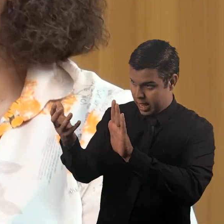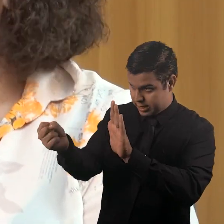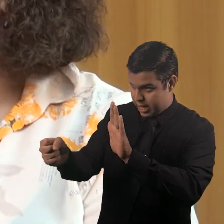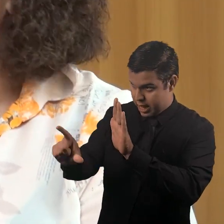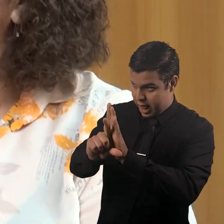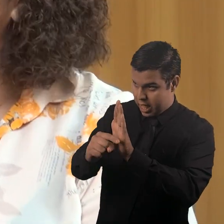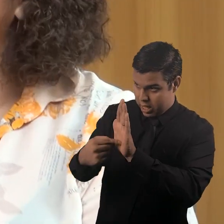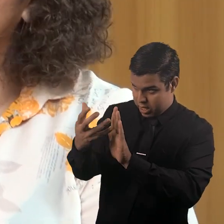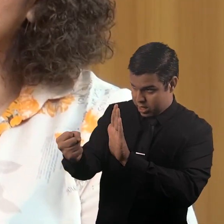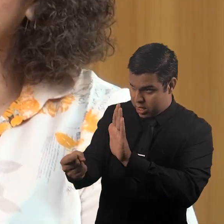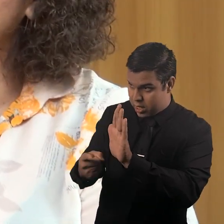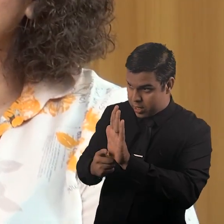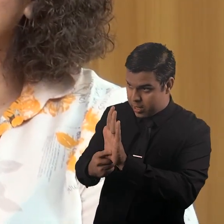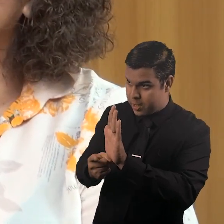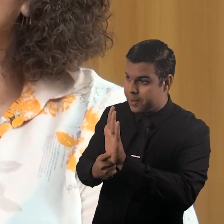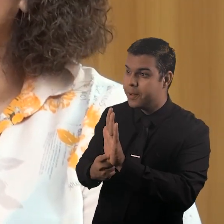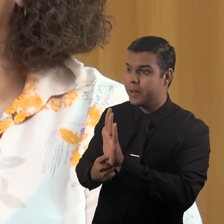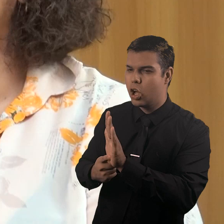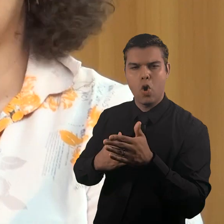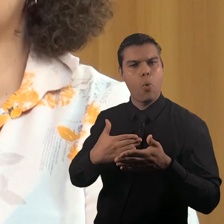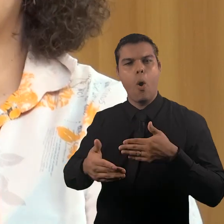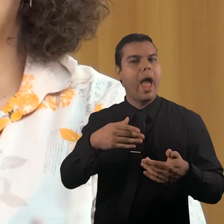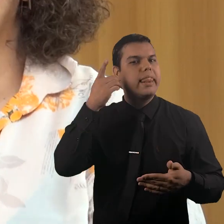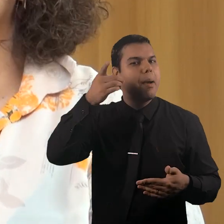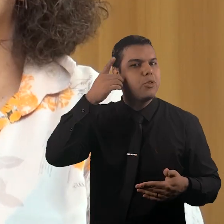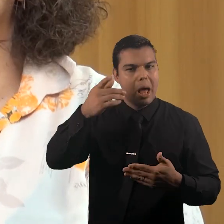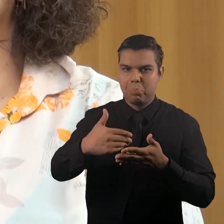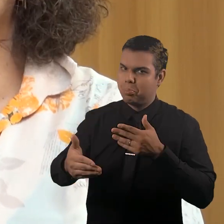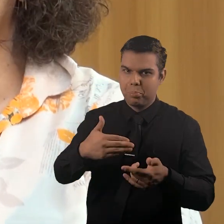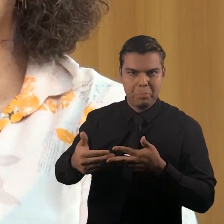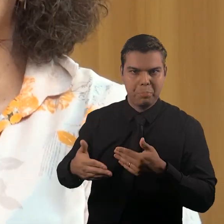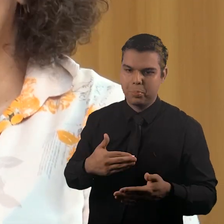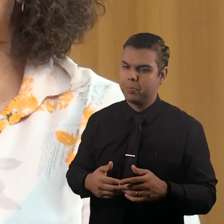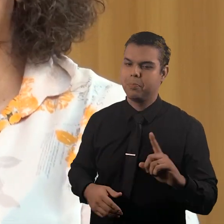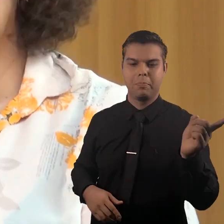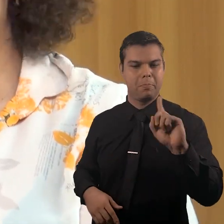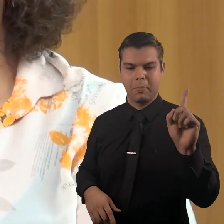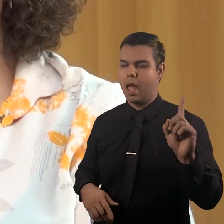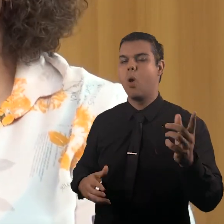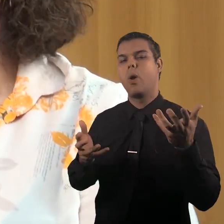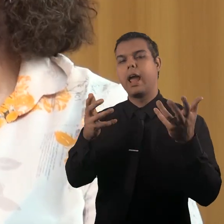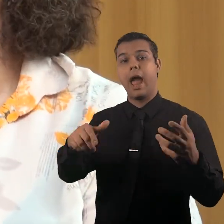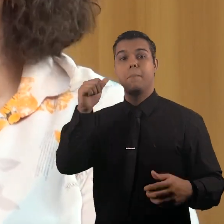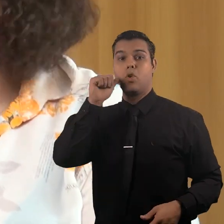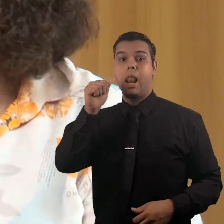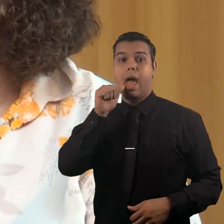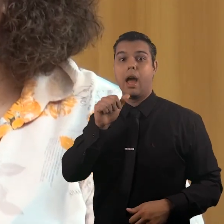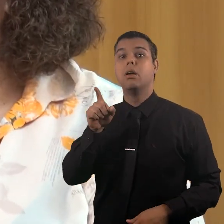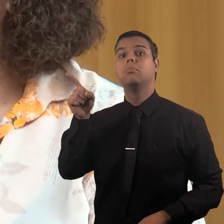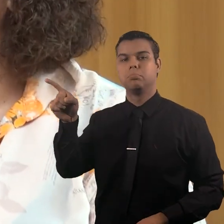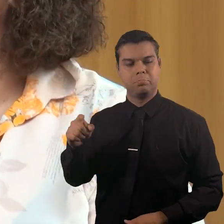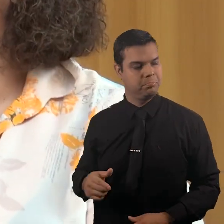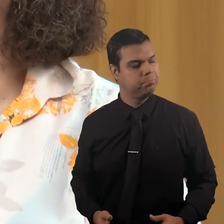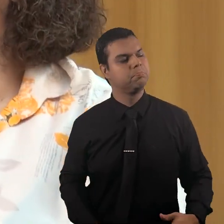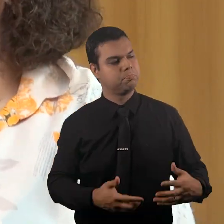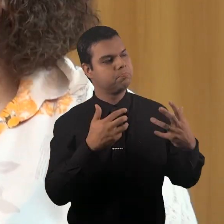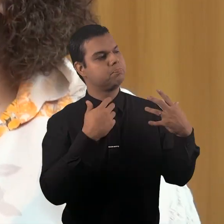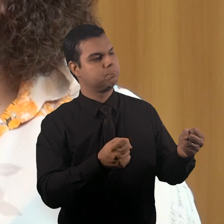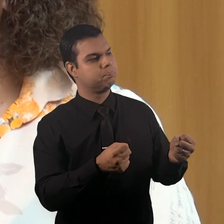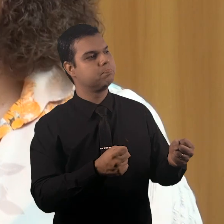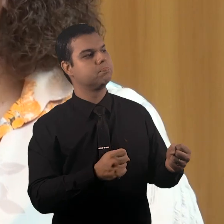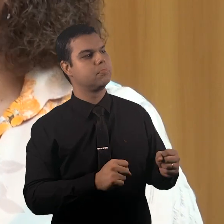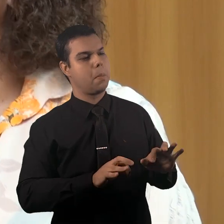ela que acolhesse essa lei, porque nós também não queríamos qualquer deputado. Nós queríamos uma delegada e uma mulher. A deputada acolheu